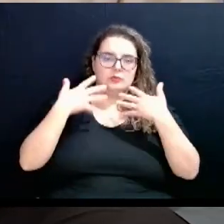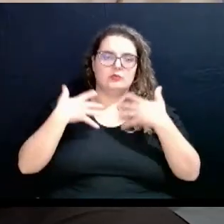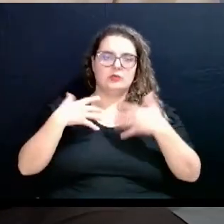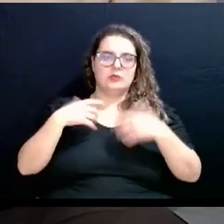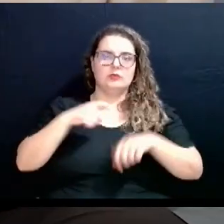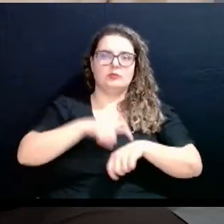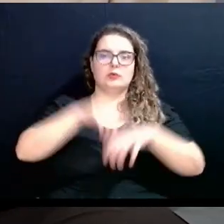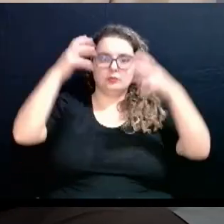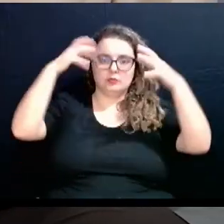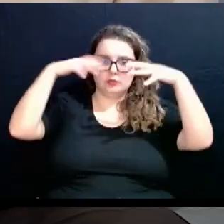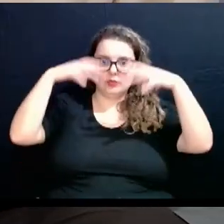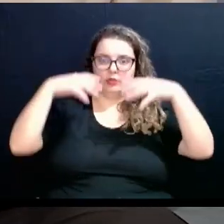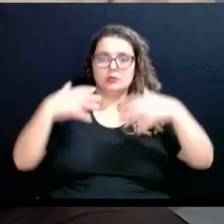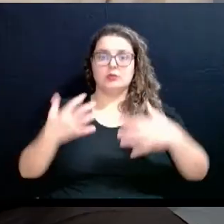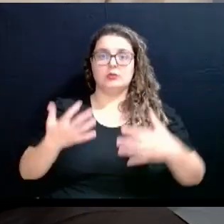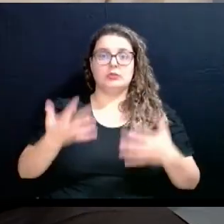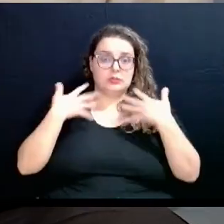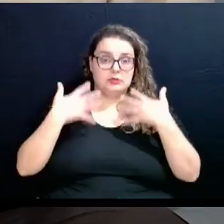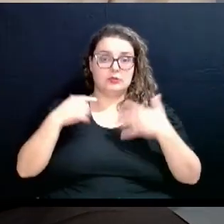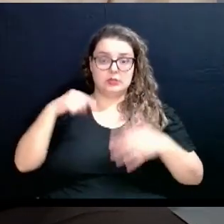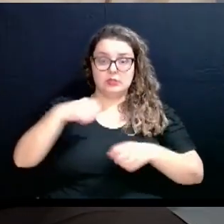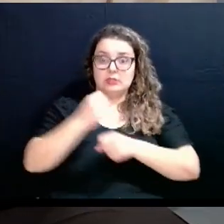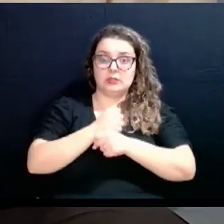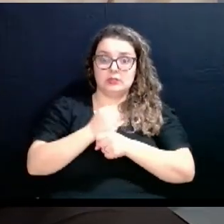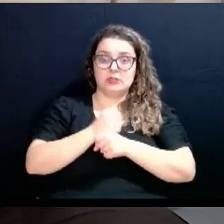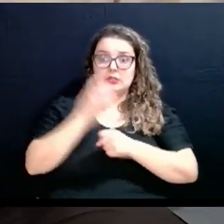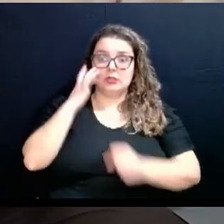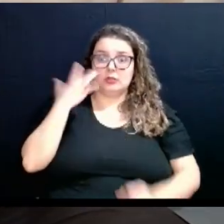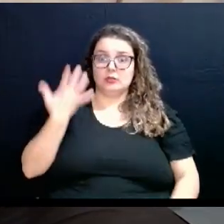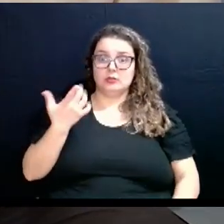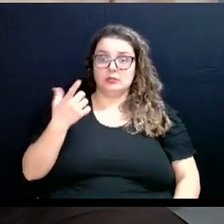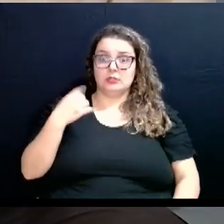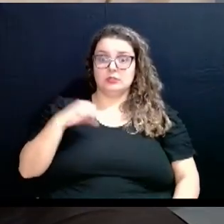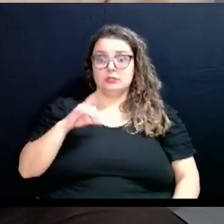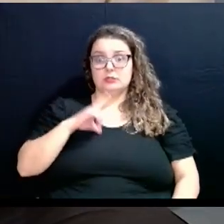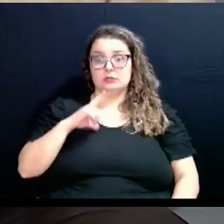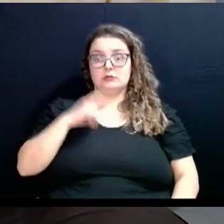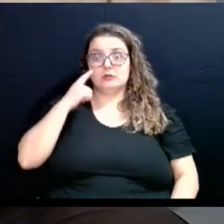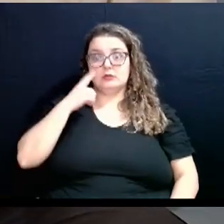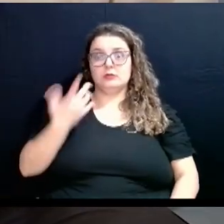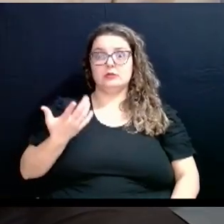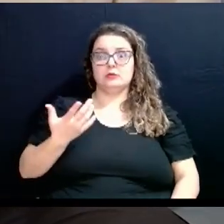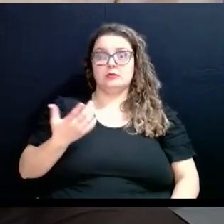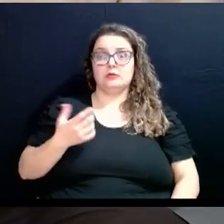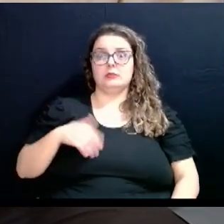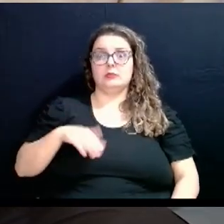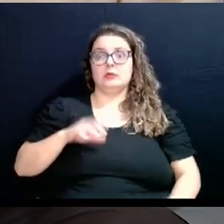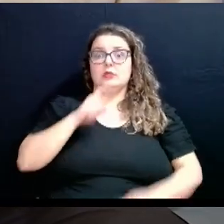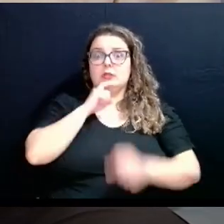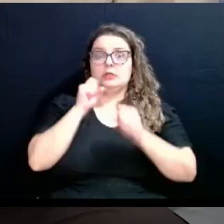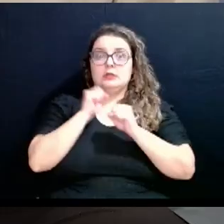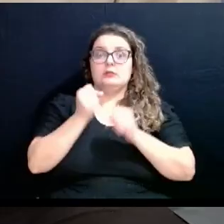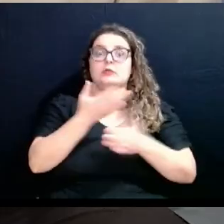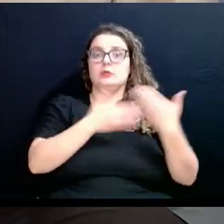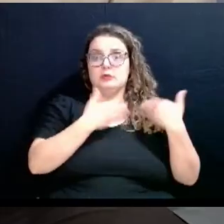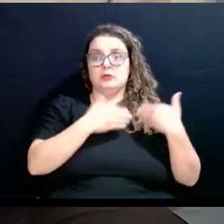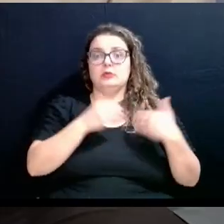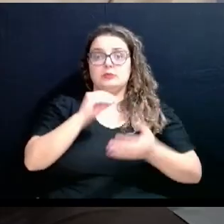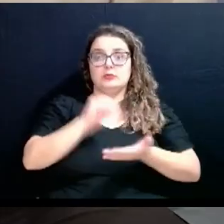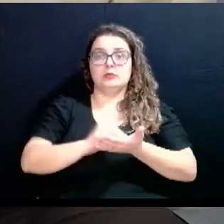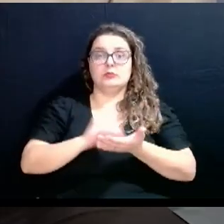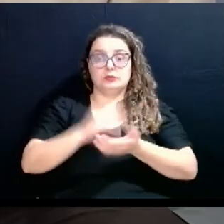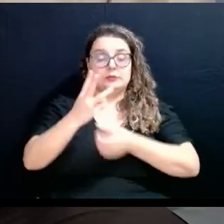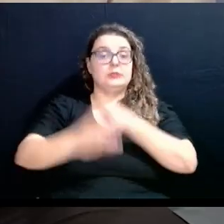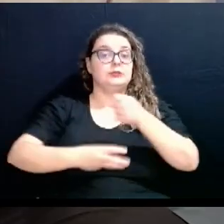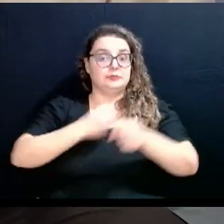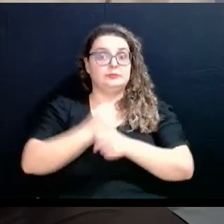na época de chuva, na época mais quente. Esse ano, não sei se você teve essa impressão, mas para mim fez muito mais frio esse ano do que nos últimos